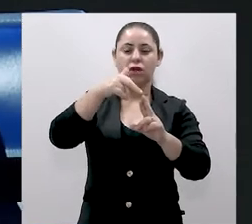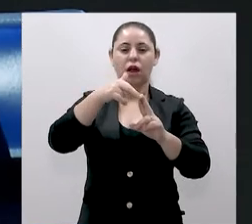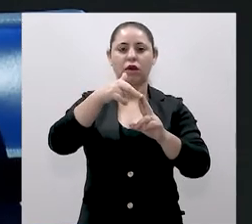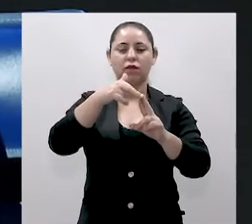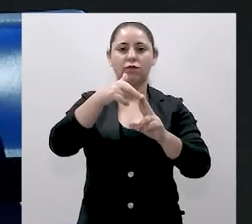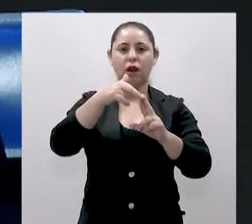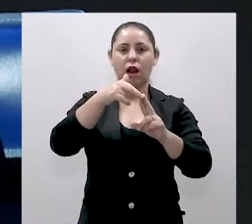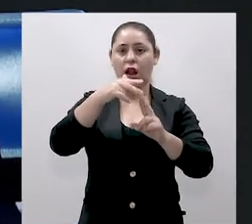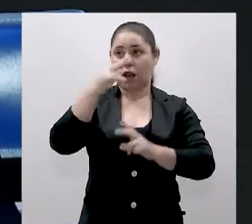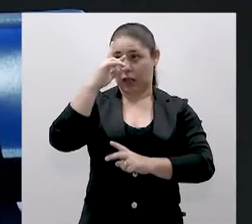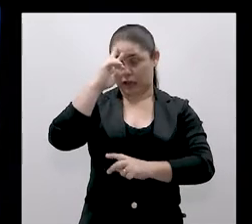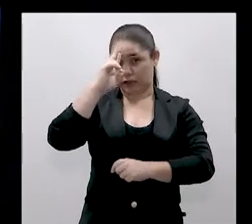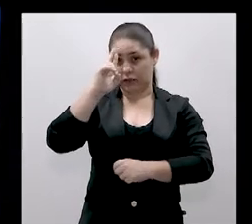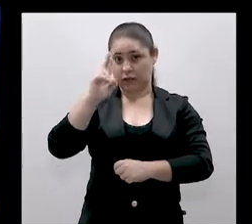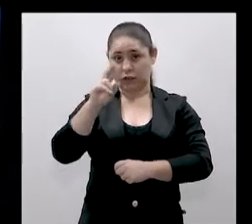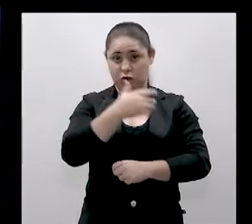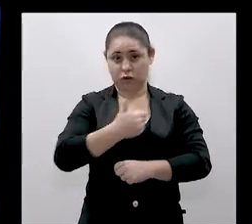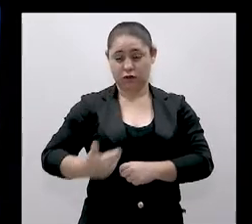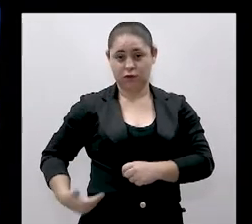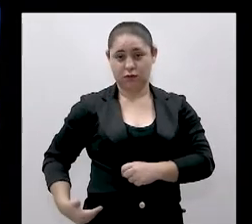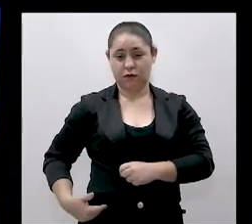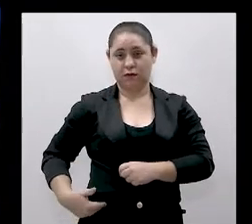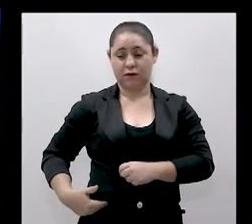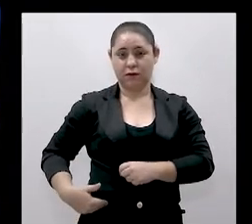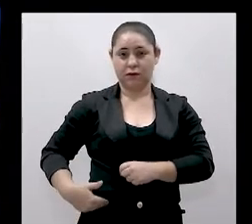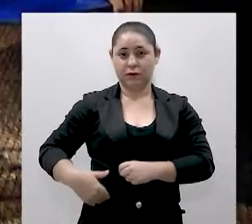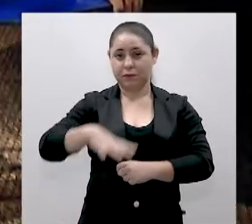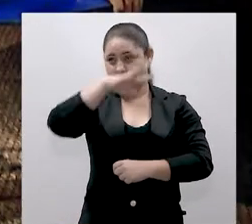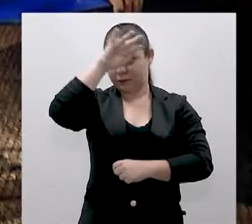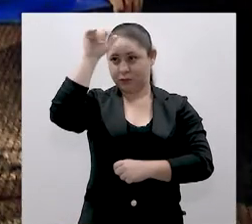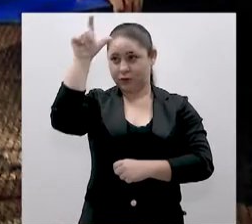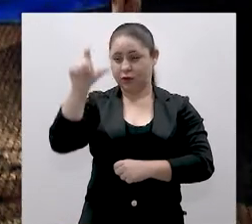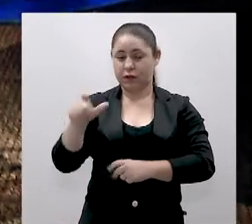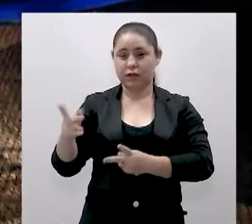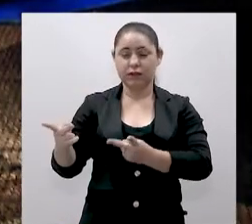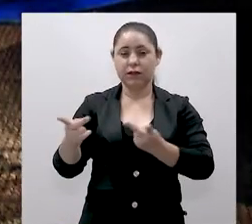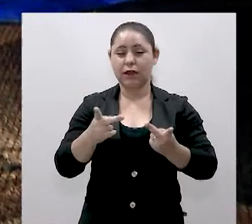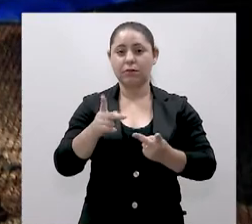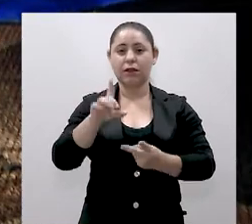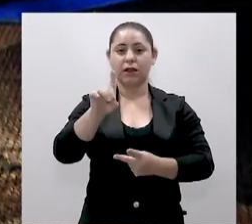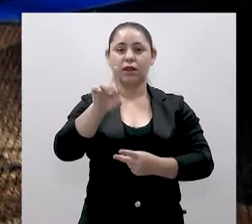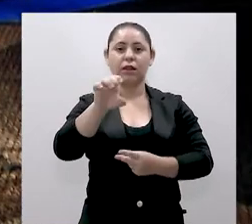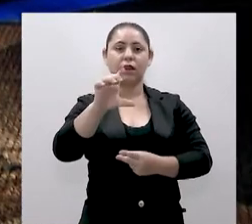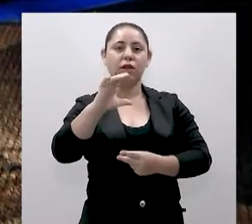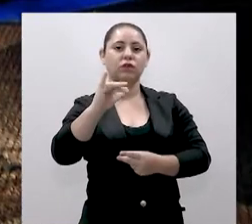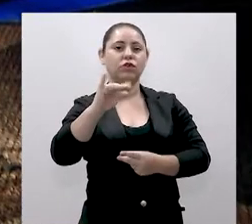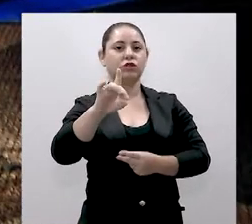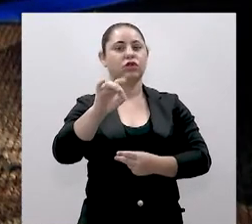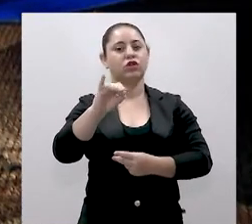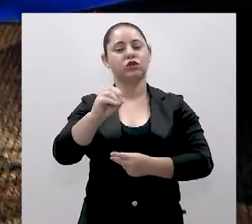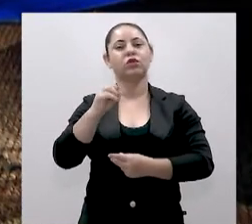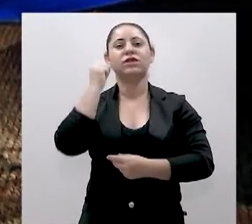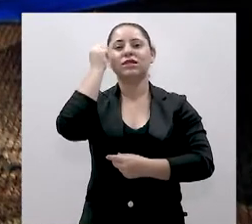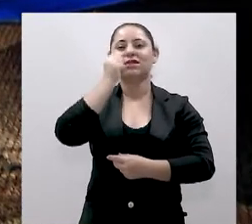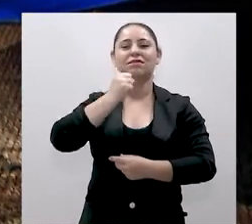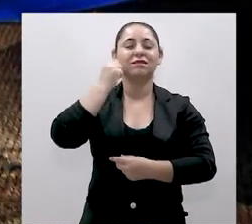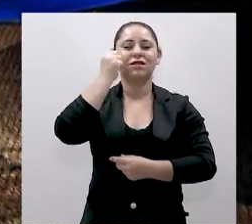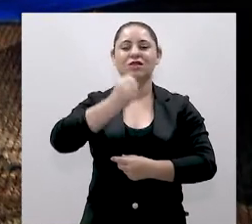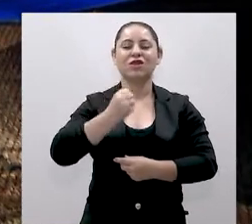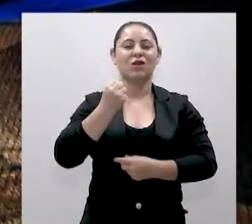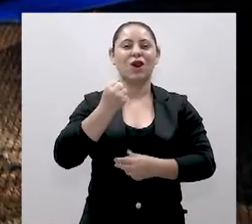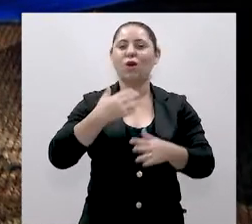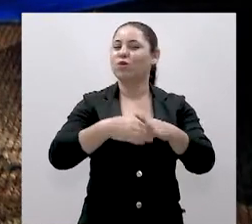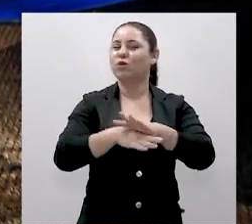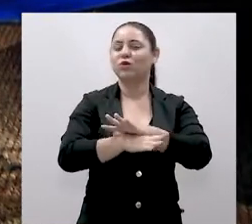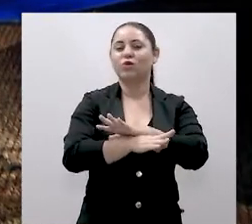então para nossa alegria personalidade estão recebendo o senador delcídio do Amaral é que é Senador né gente costuma tratar a